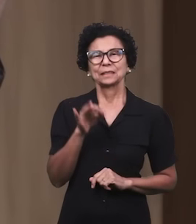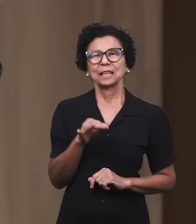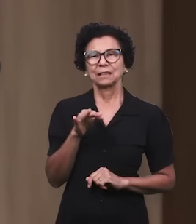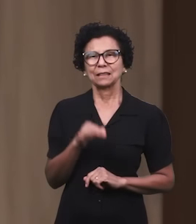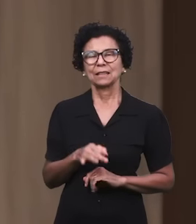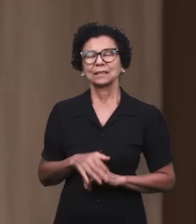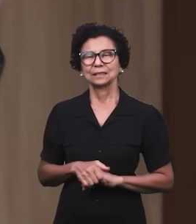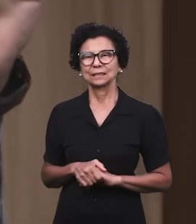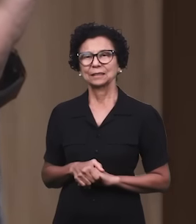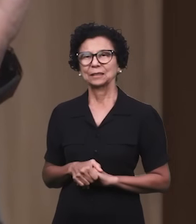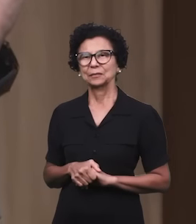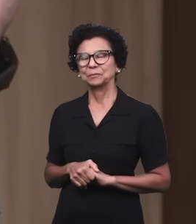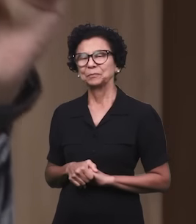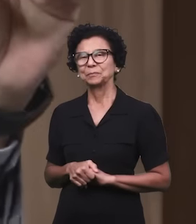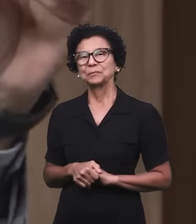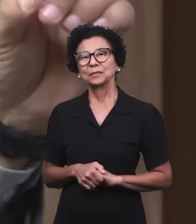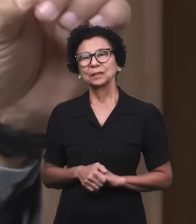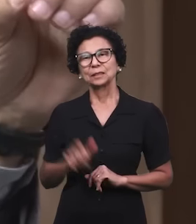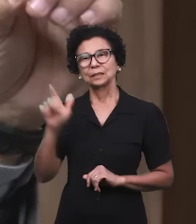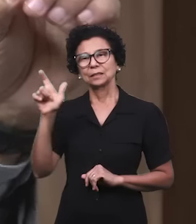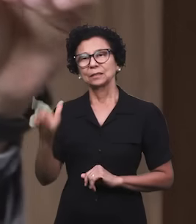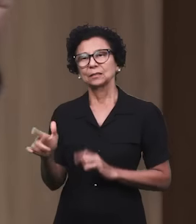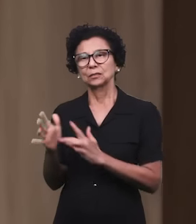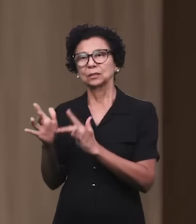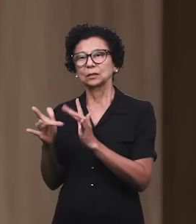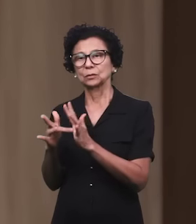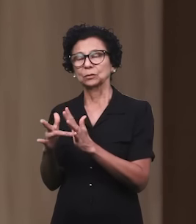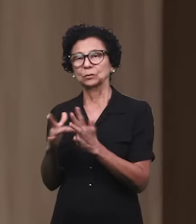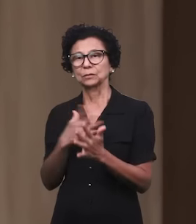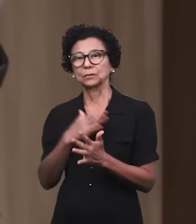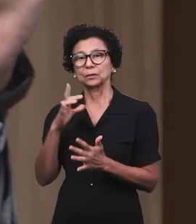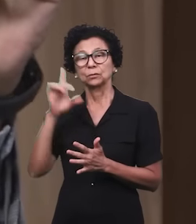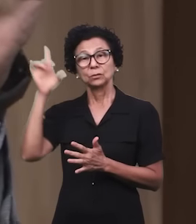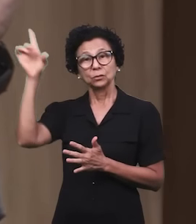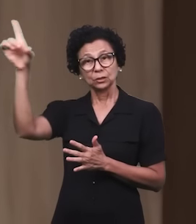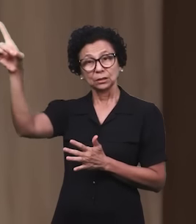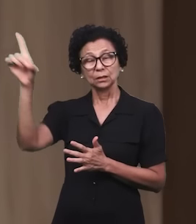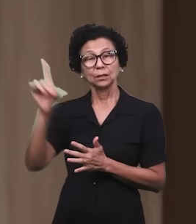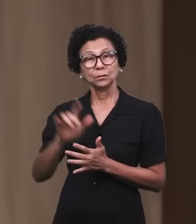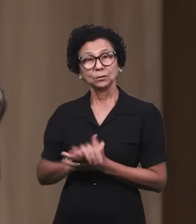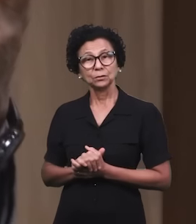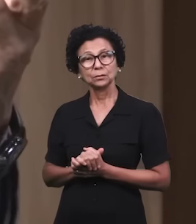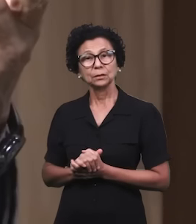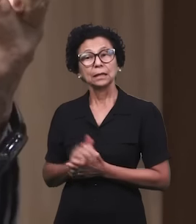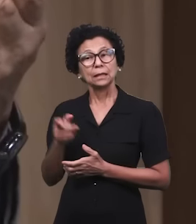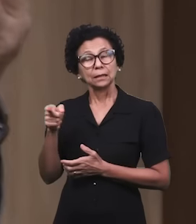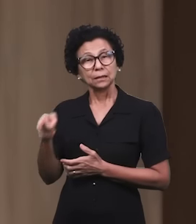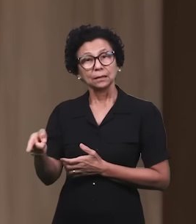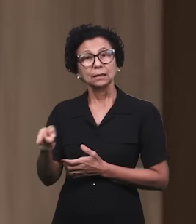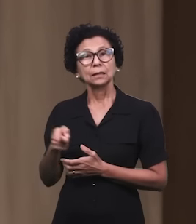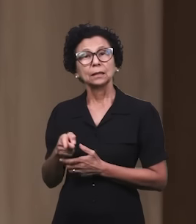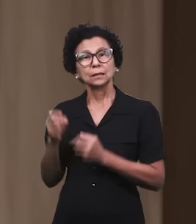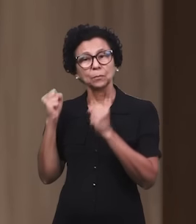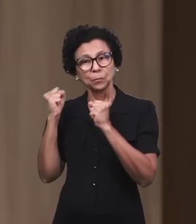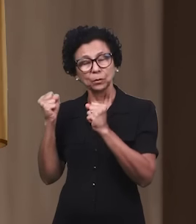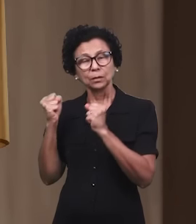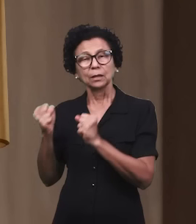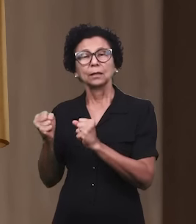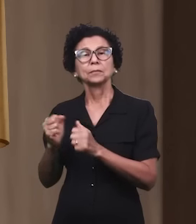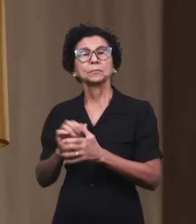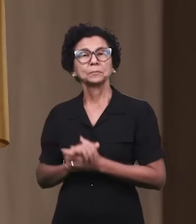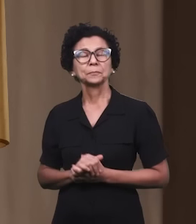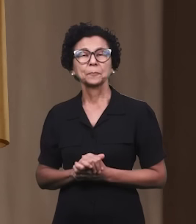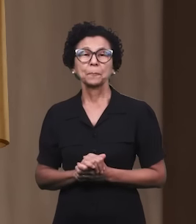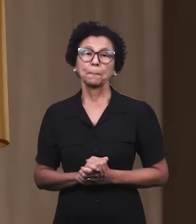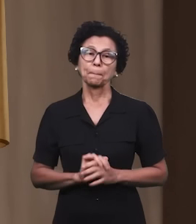divindade que havia em Jesus. Por isto que ela, e o que o Senhor disse para ela